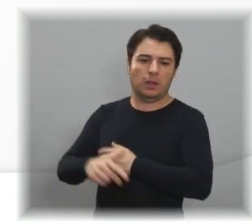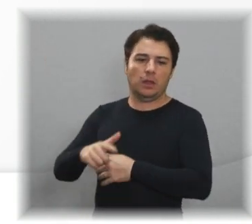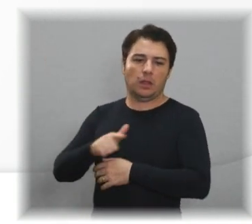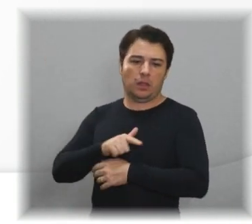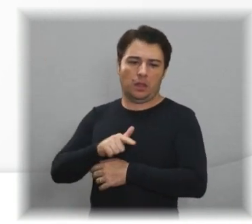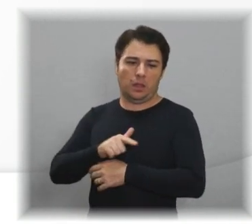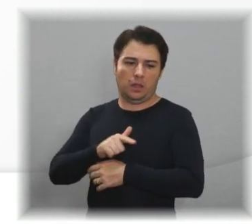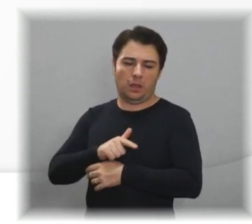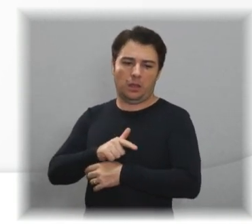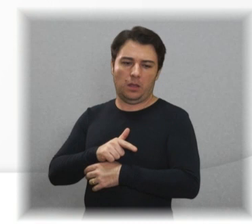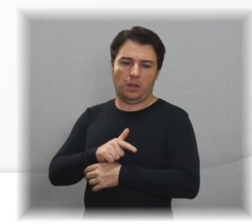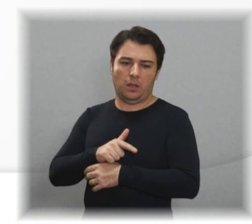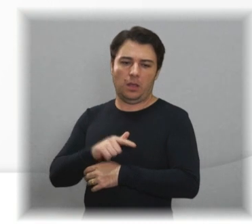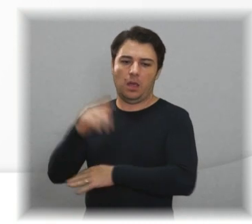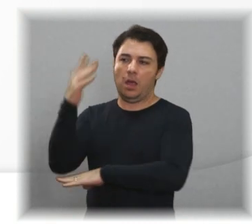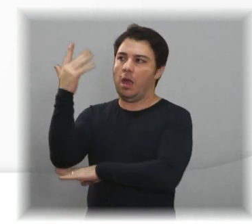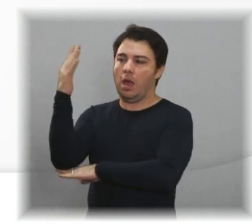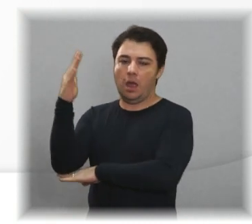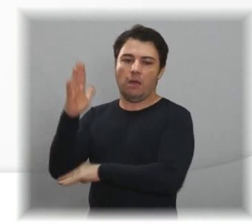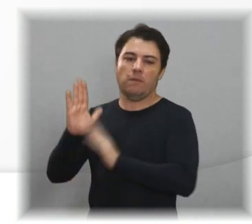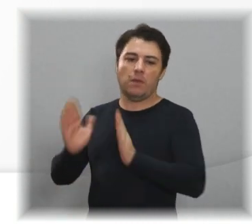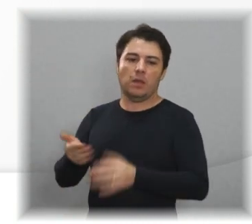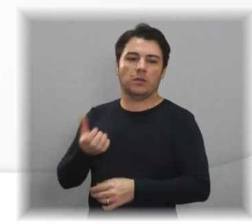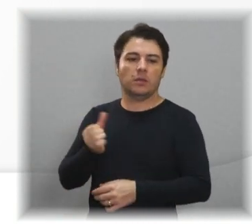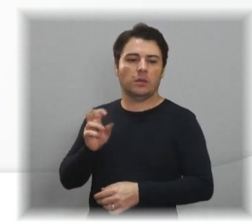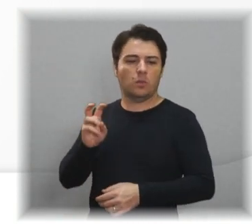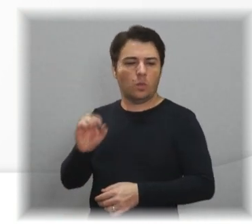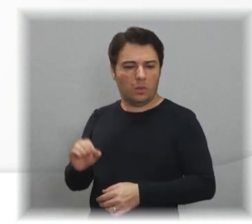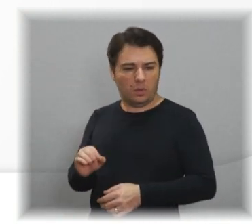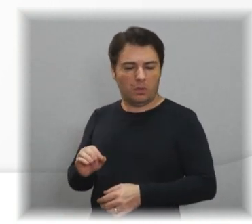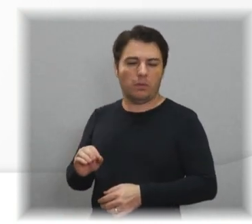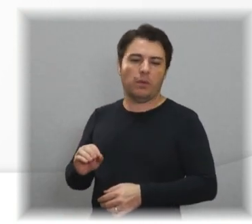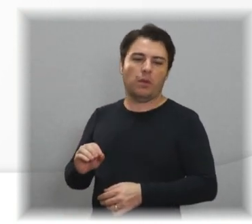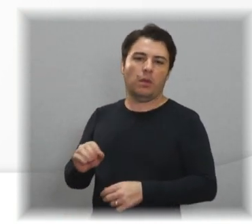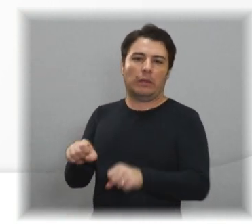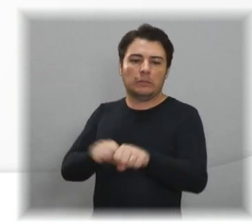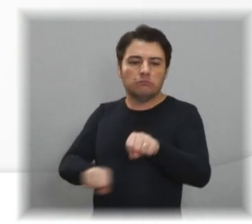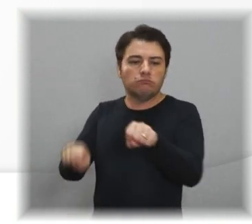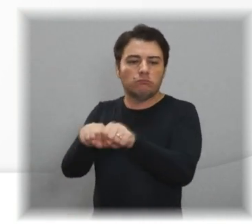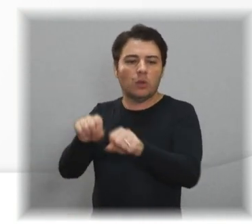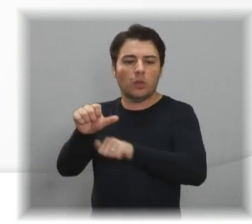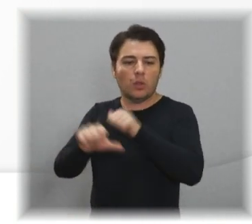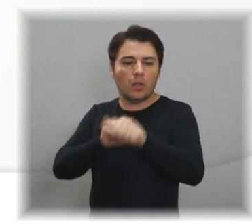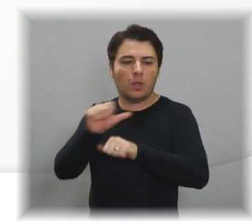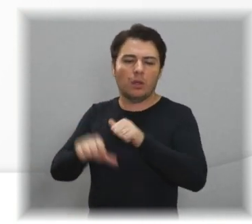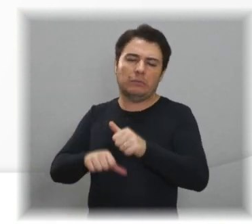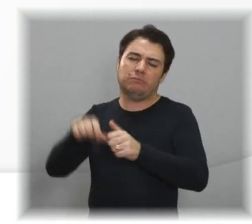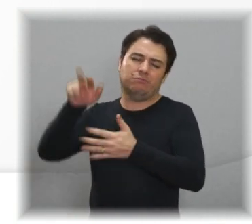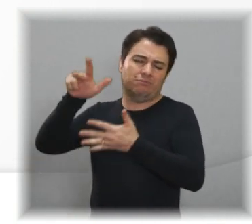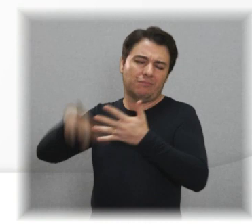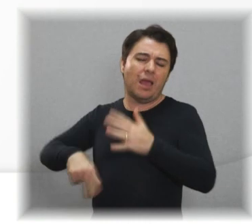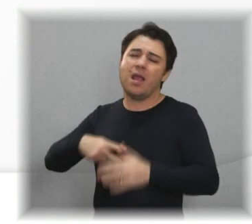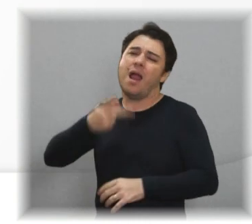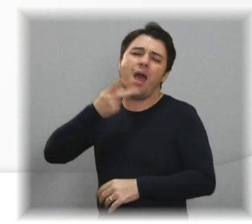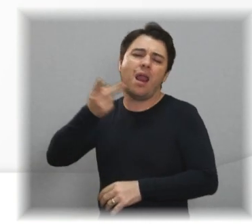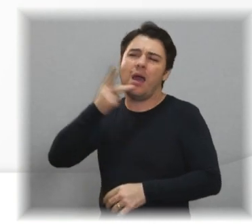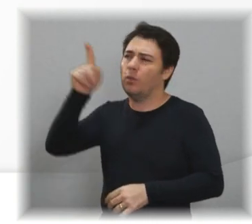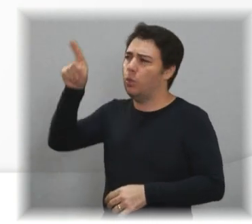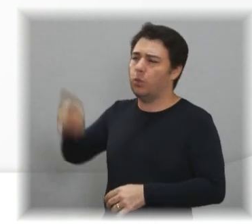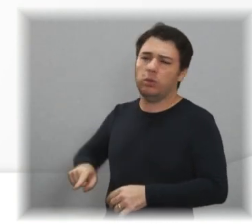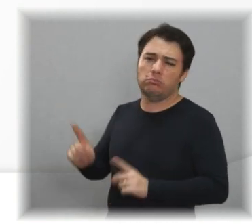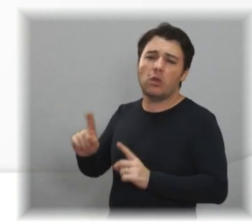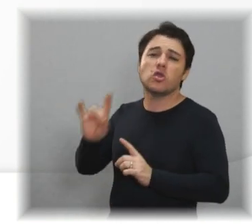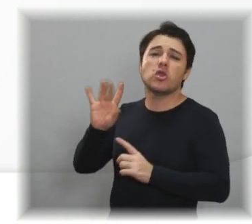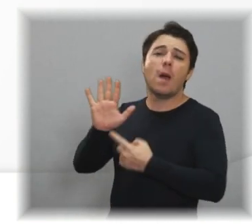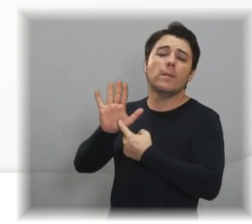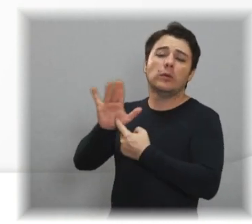primária tá na rede primária árvore secundária podemos 650 troca de ar fusível Cruzeiro e assim por diante só não vou entrar em detalhe em casa não atenção